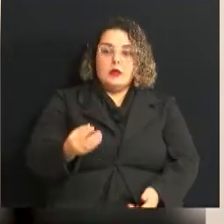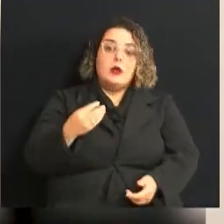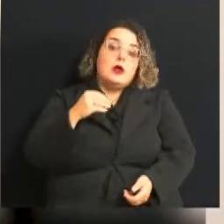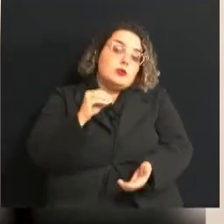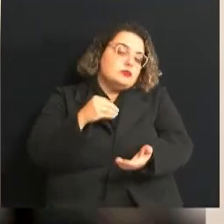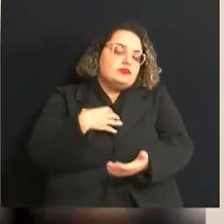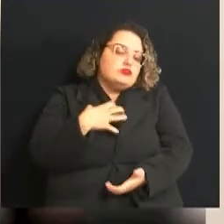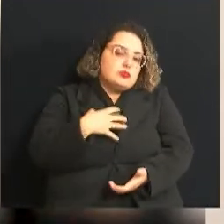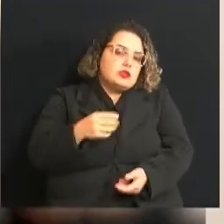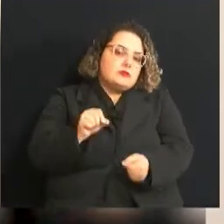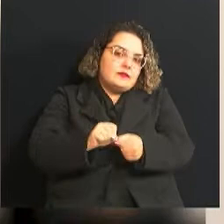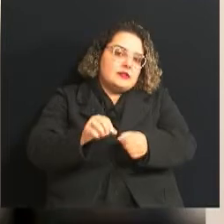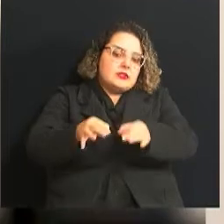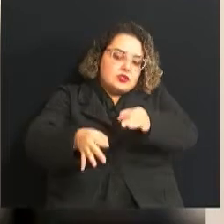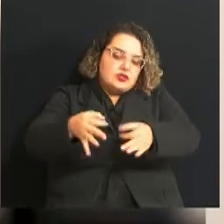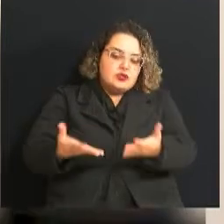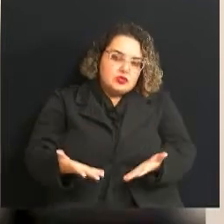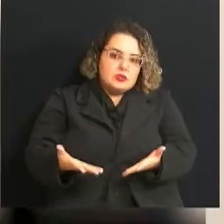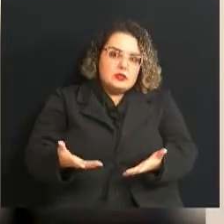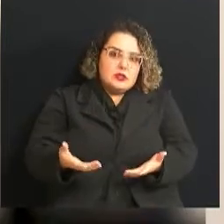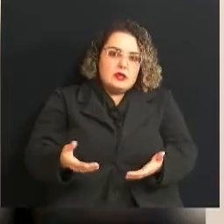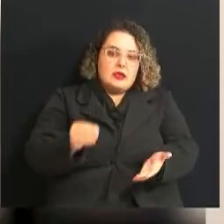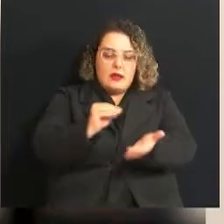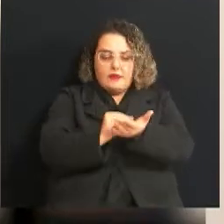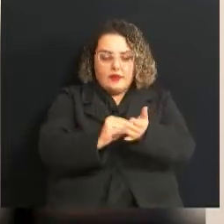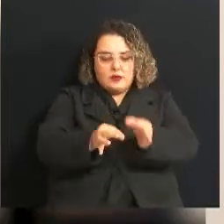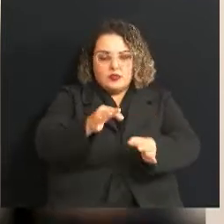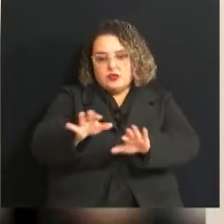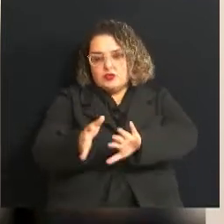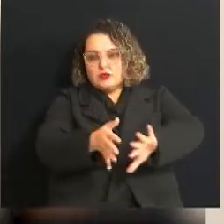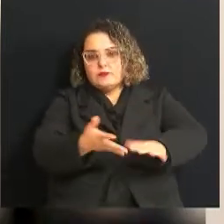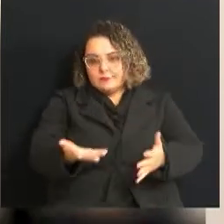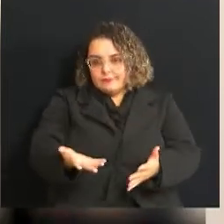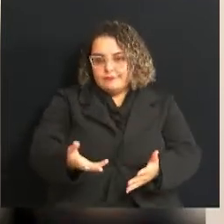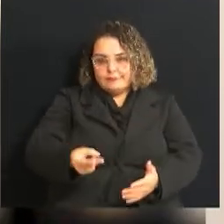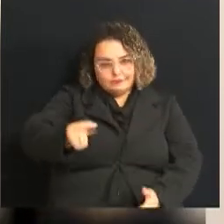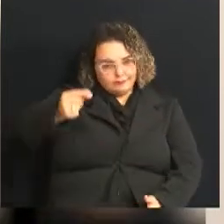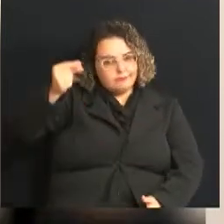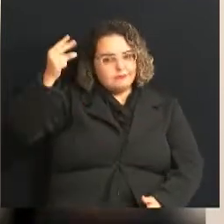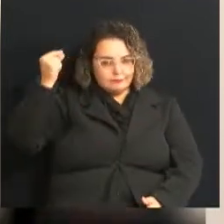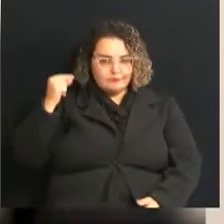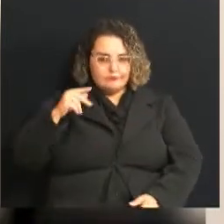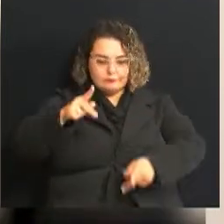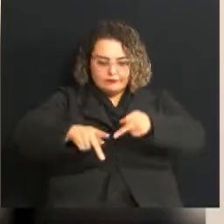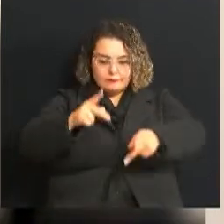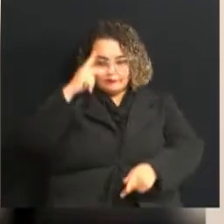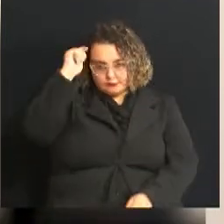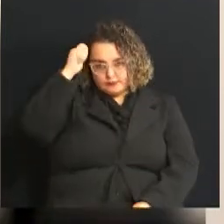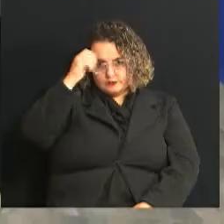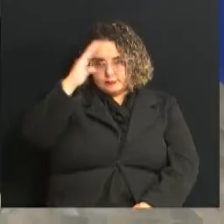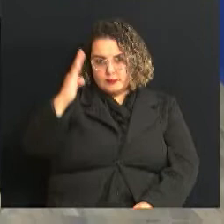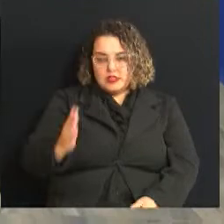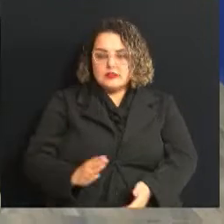justiça, diminuir essa injustiça secular que existe com a raça negra no Brasil.